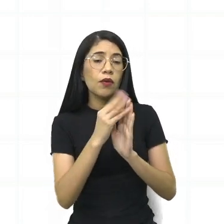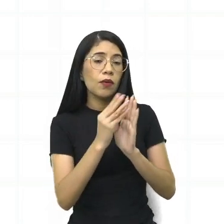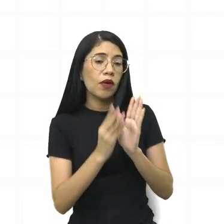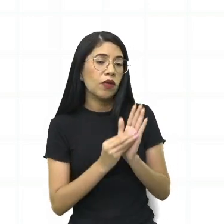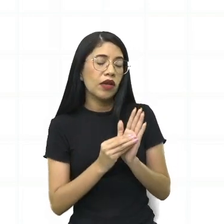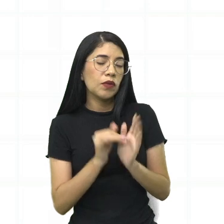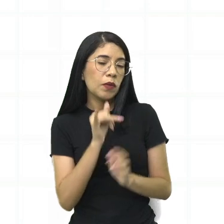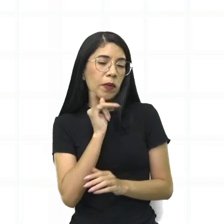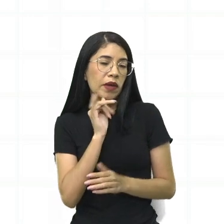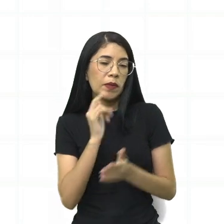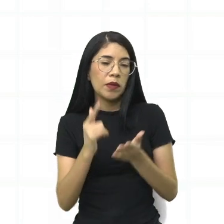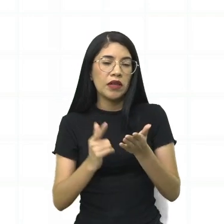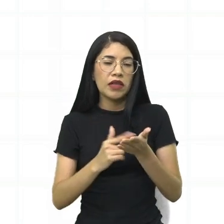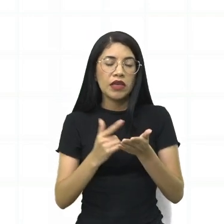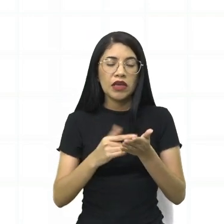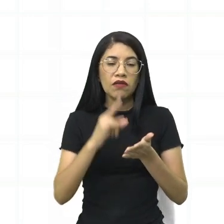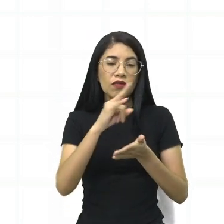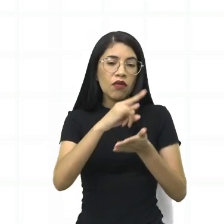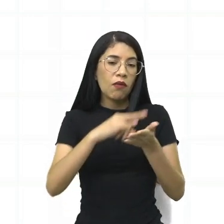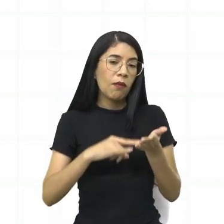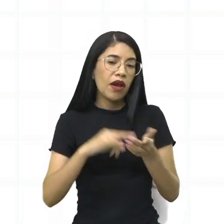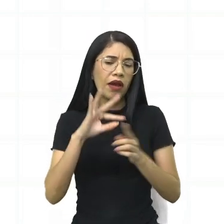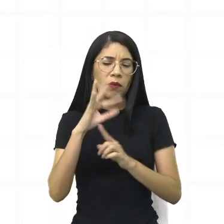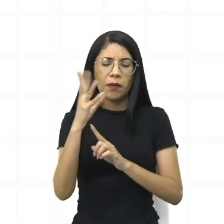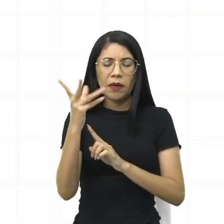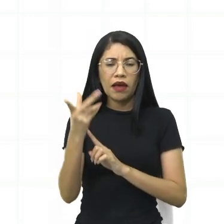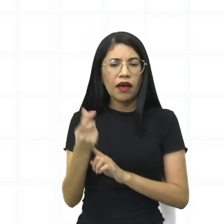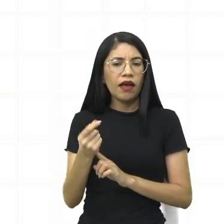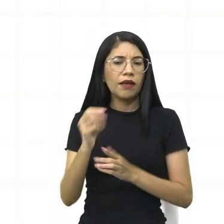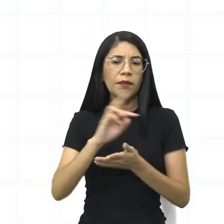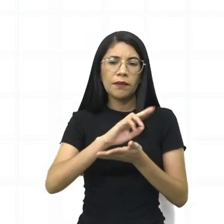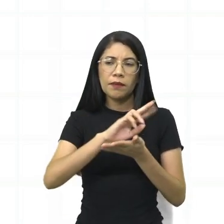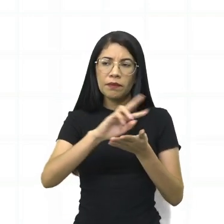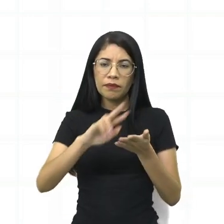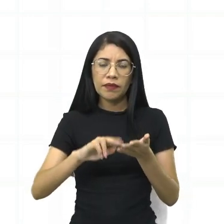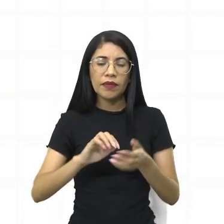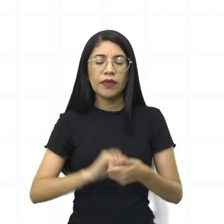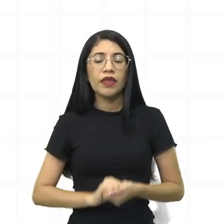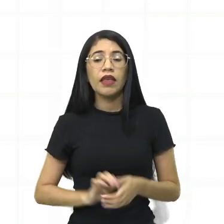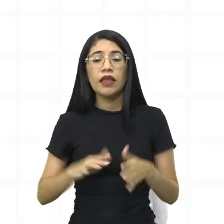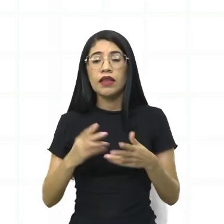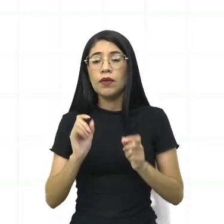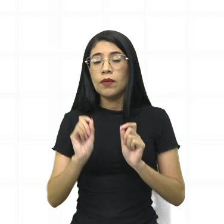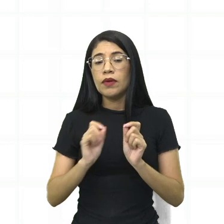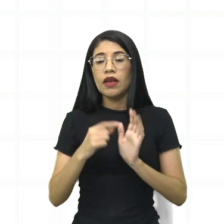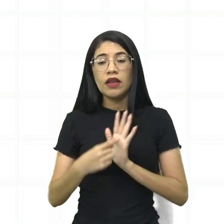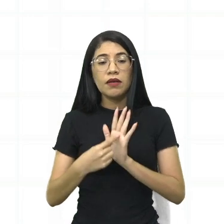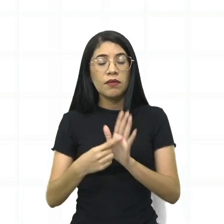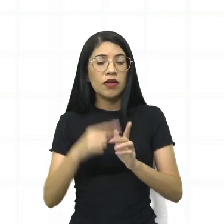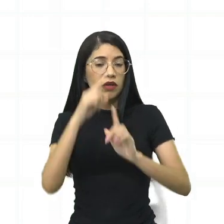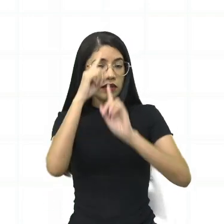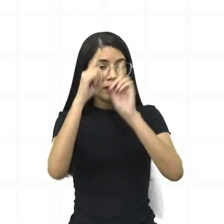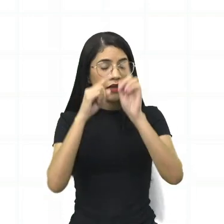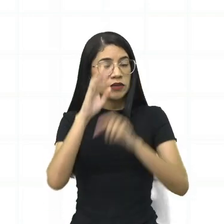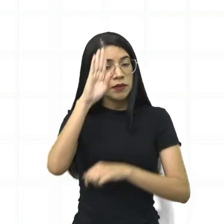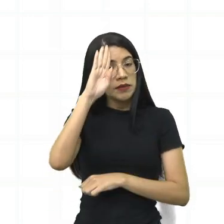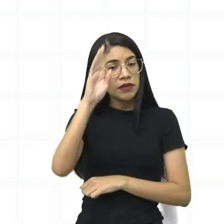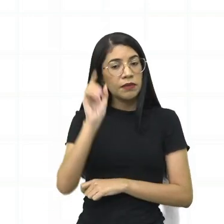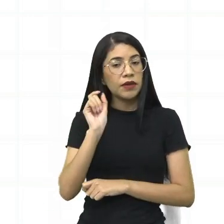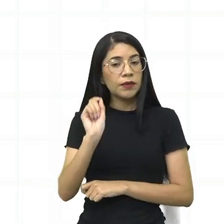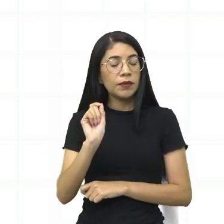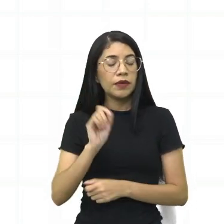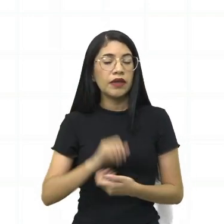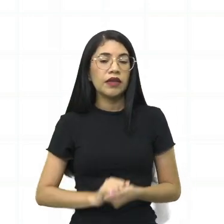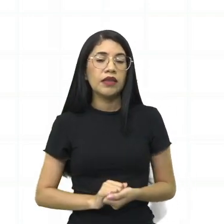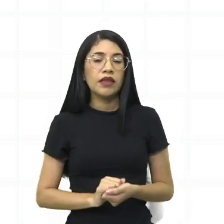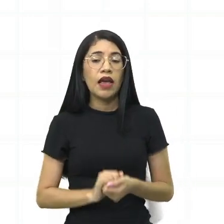um livro, documento, uma obra artística, ou seja, aborda as ideias principais